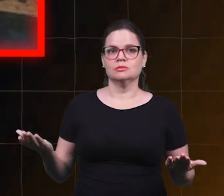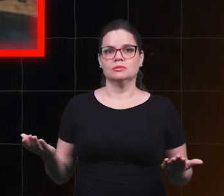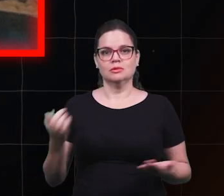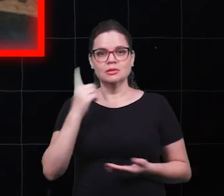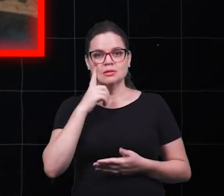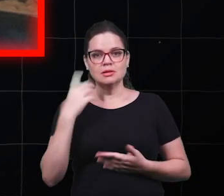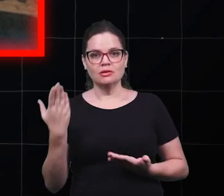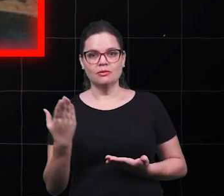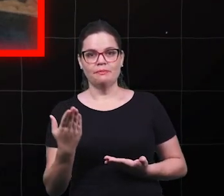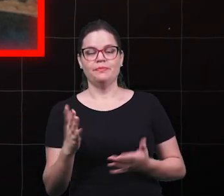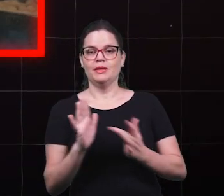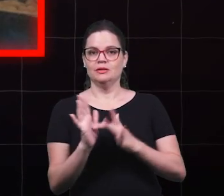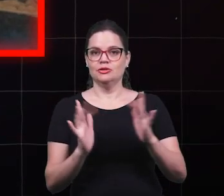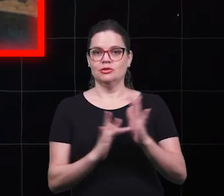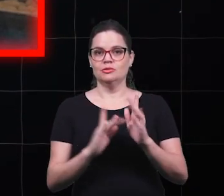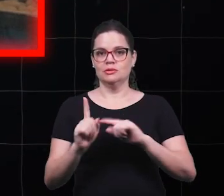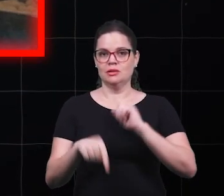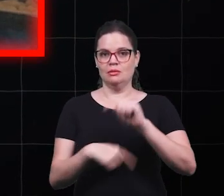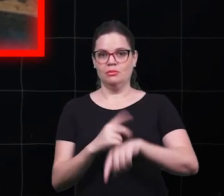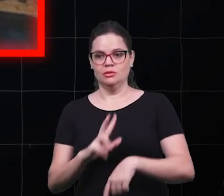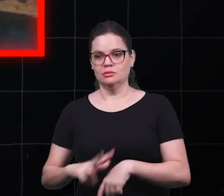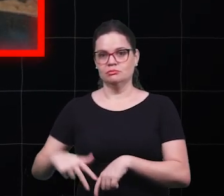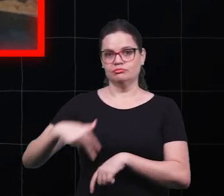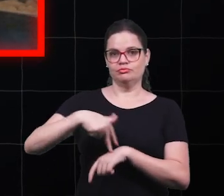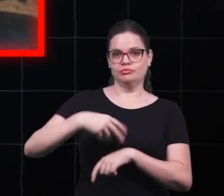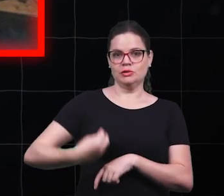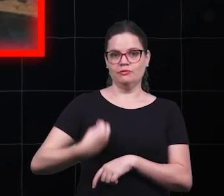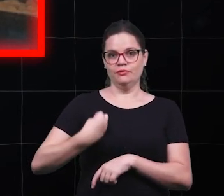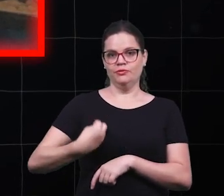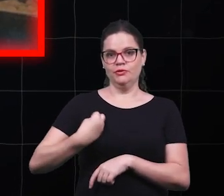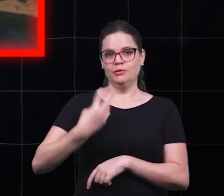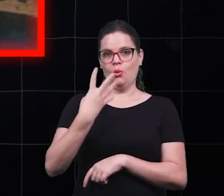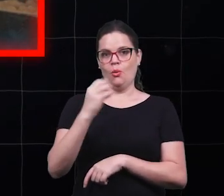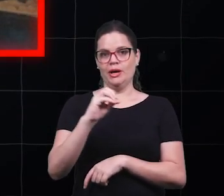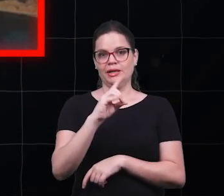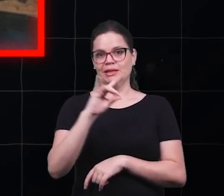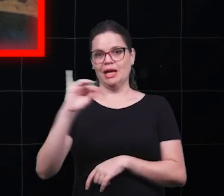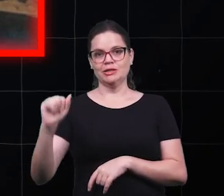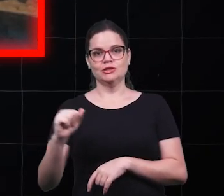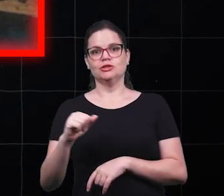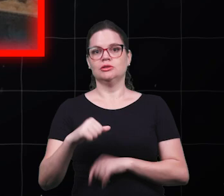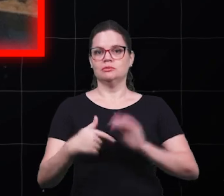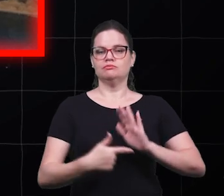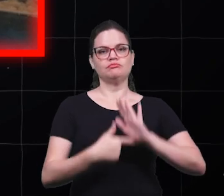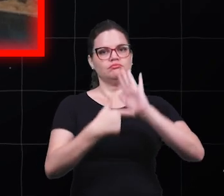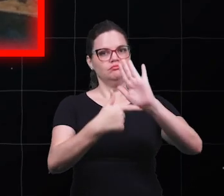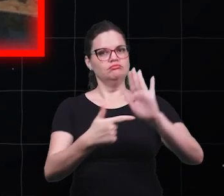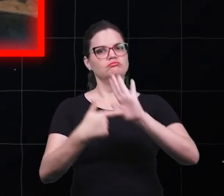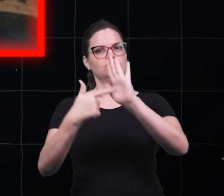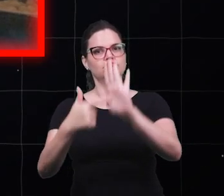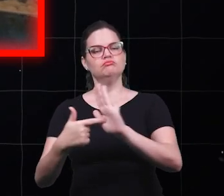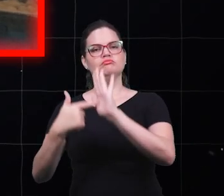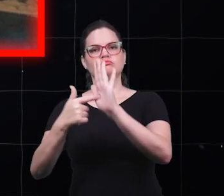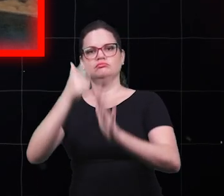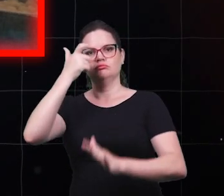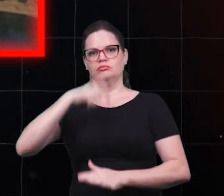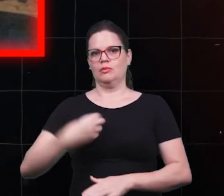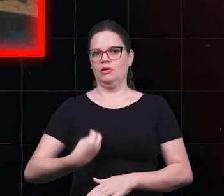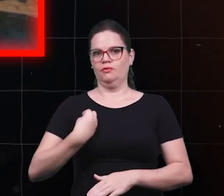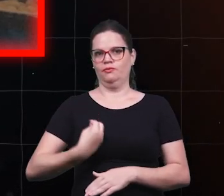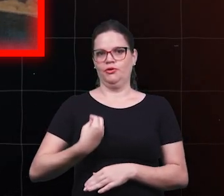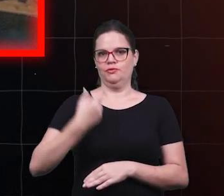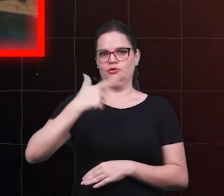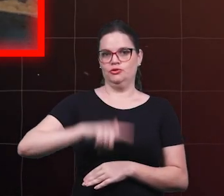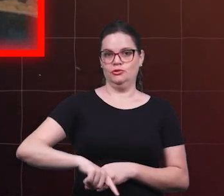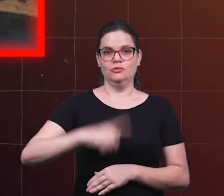dando sinais da sua ressurreição. Foram muitas experiências. Então, o que que nós entendemos? Que o hoje